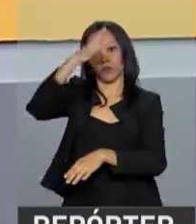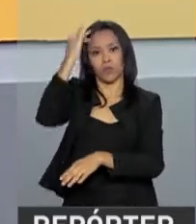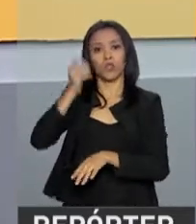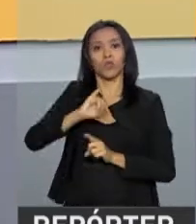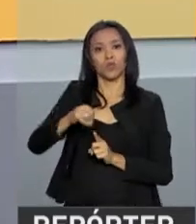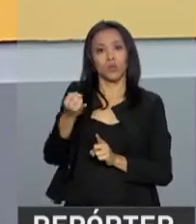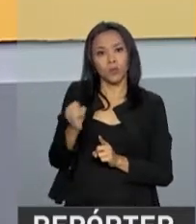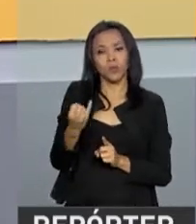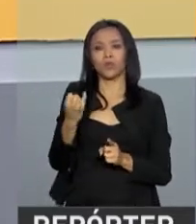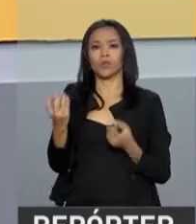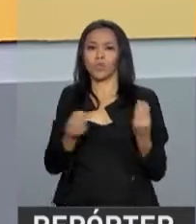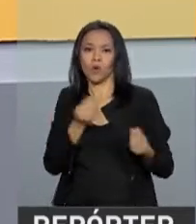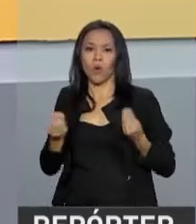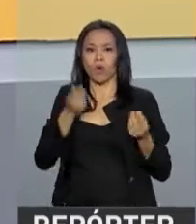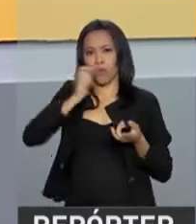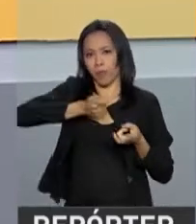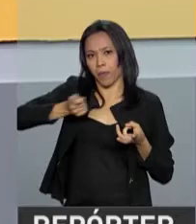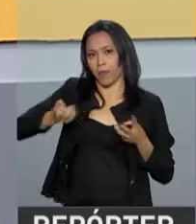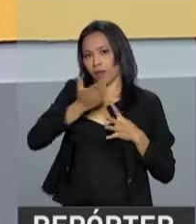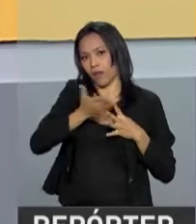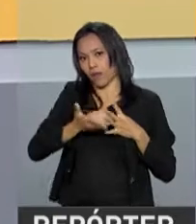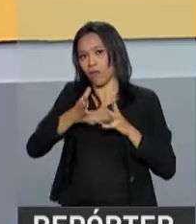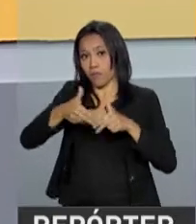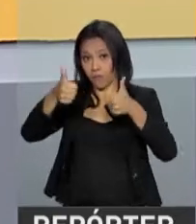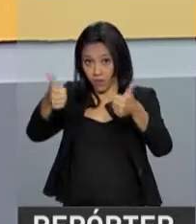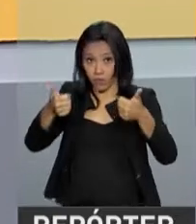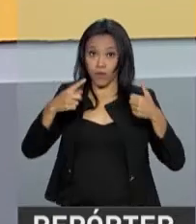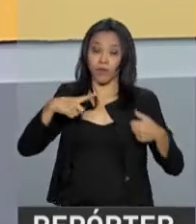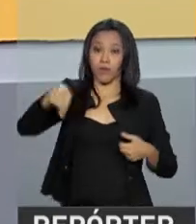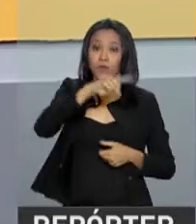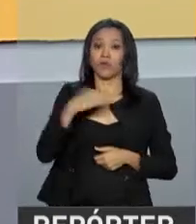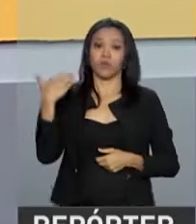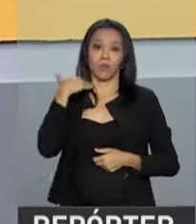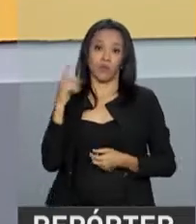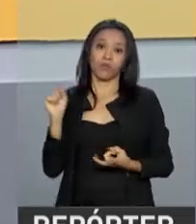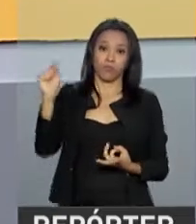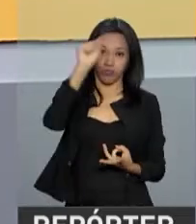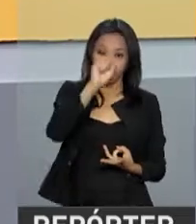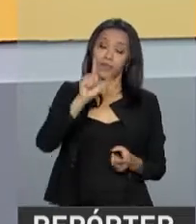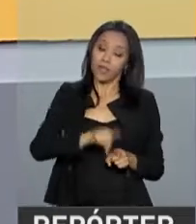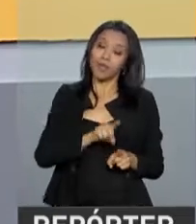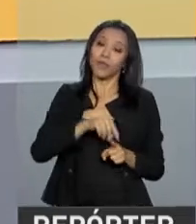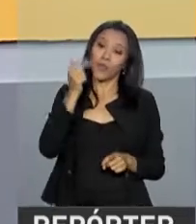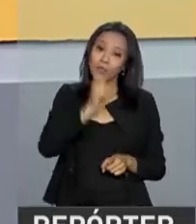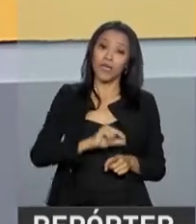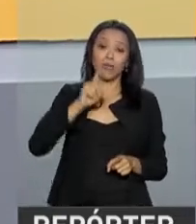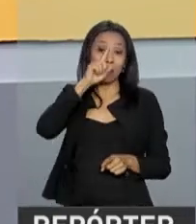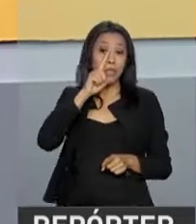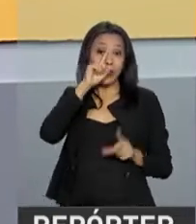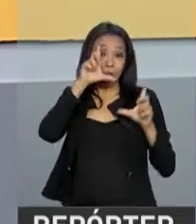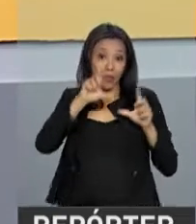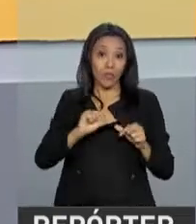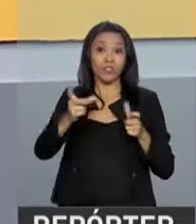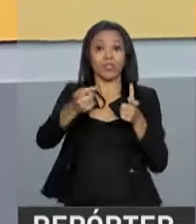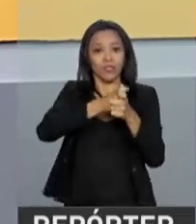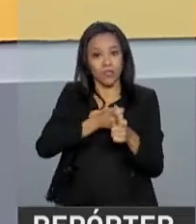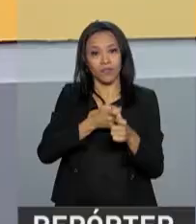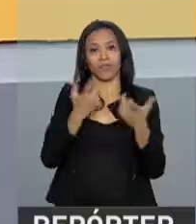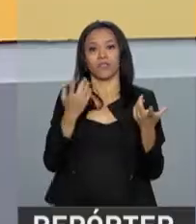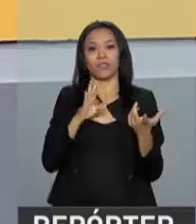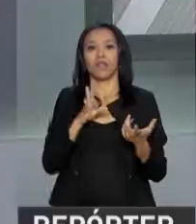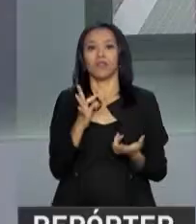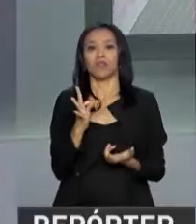juros e condições de financiamentos melhores as instituições financeiras também ganham com riscos menores de inadimplência e